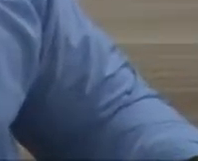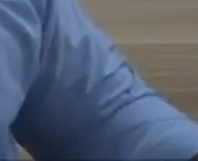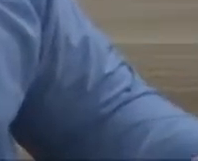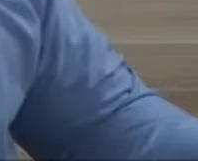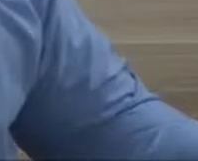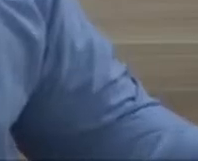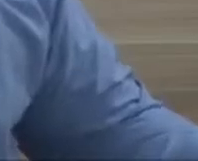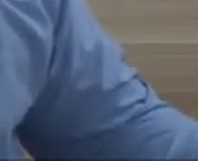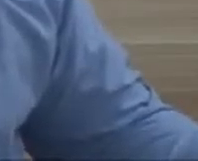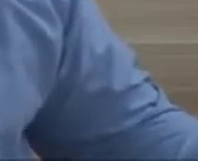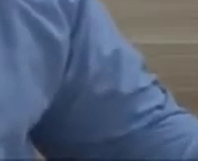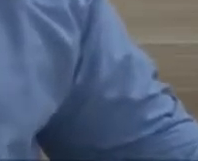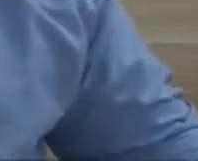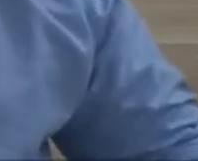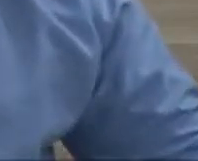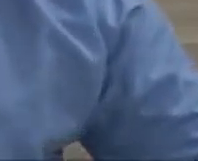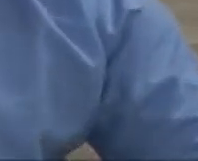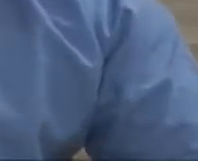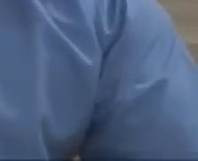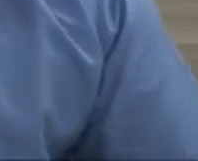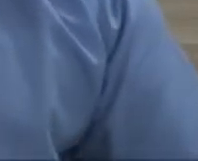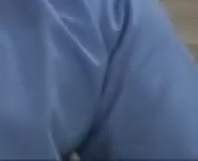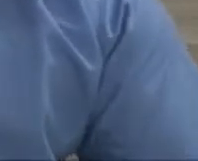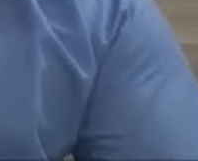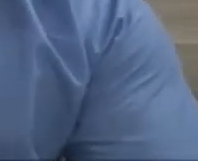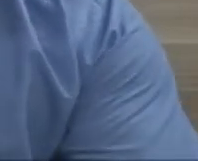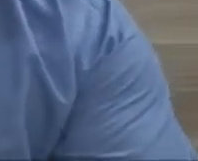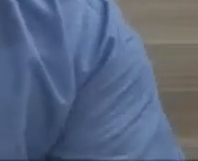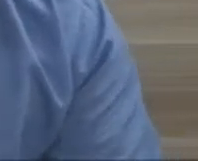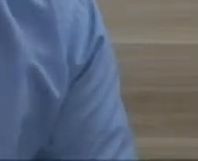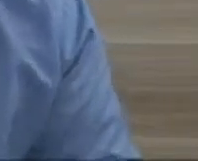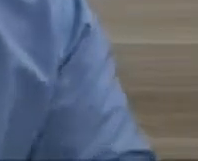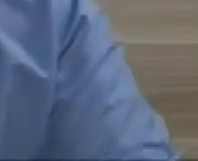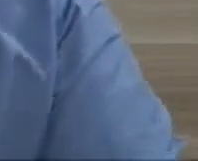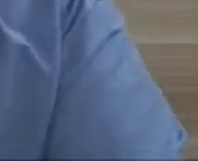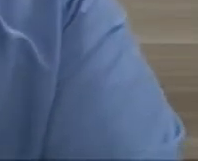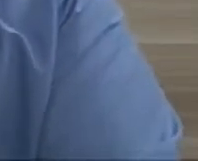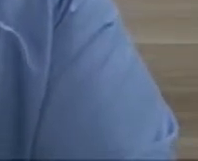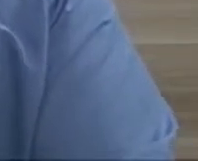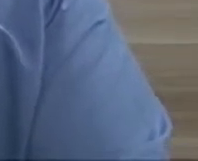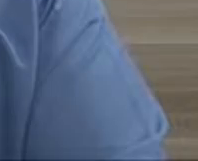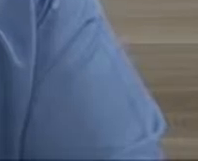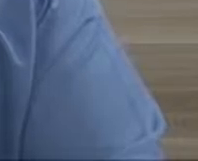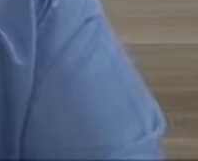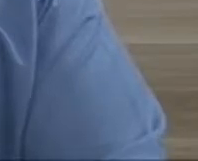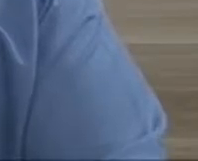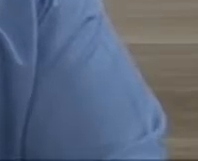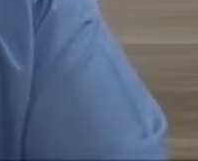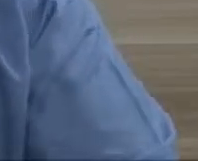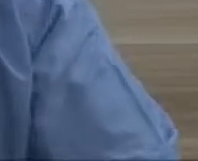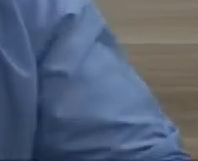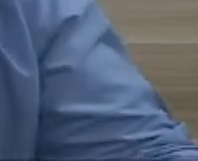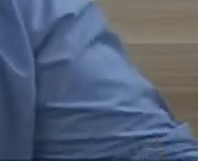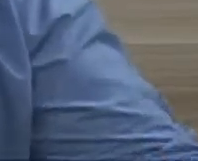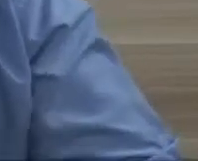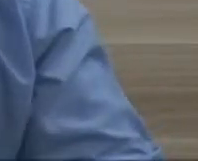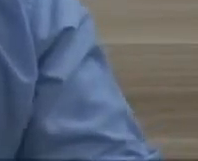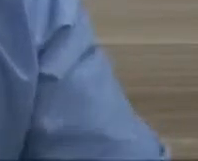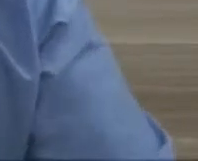extrema importância para a nossa população, visto que se tratava de algumas possíveis irregularidades no